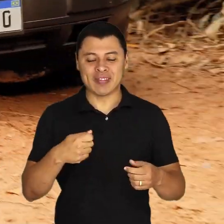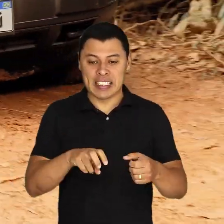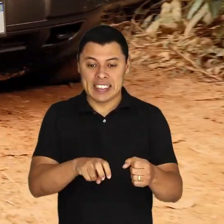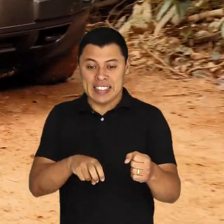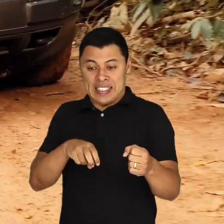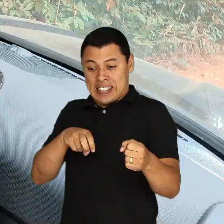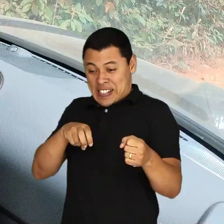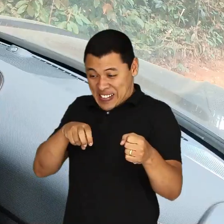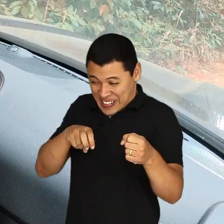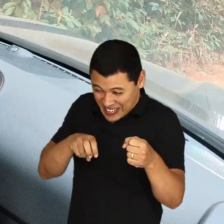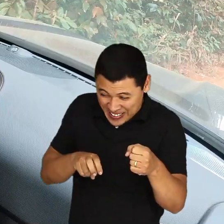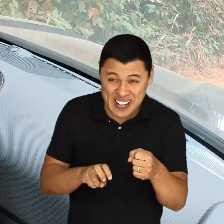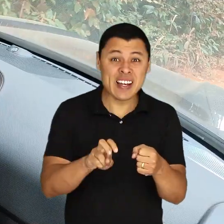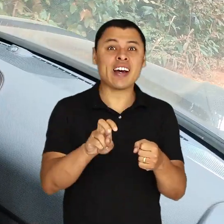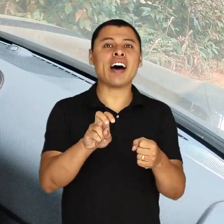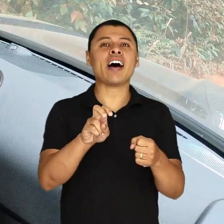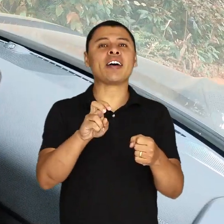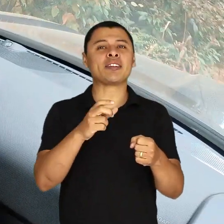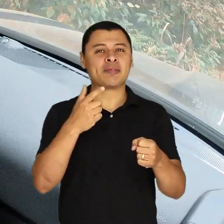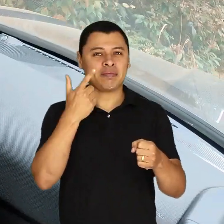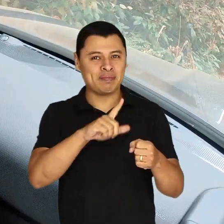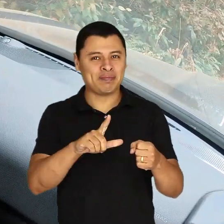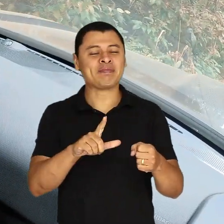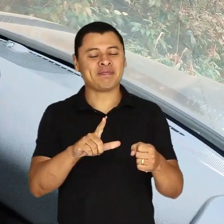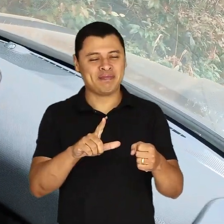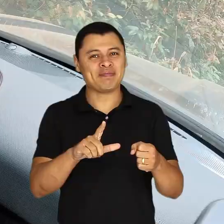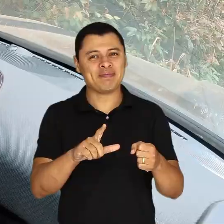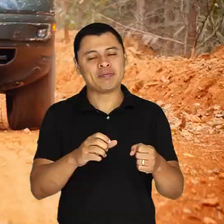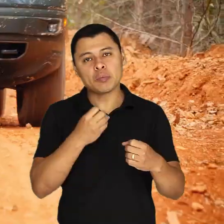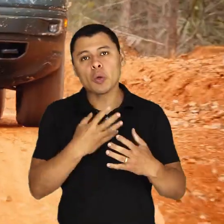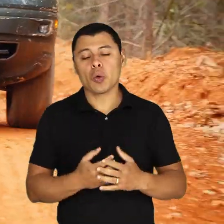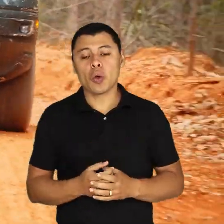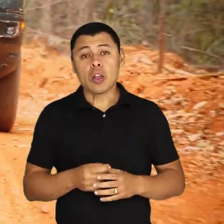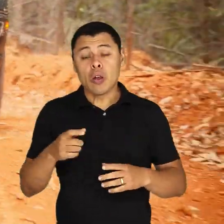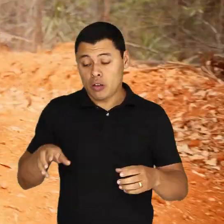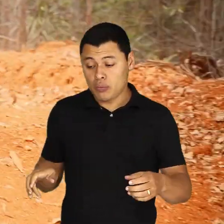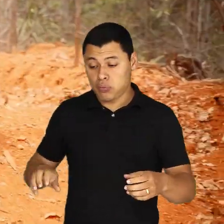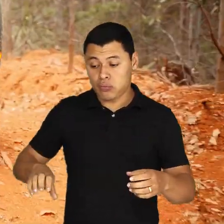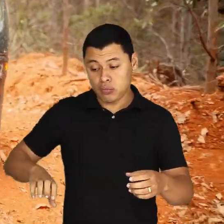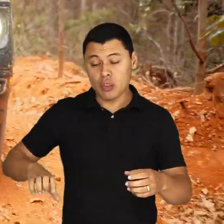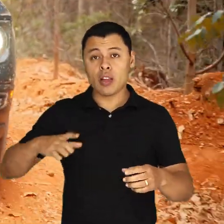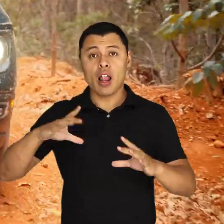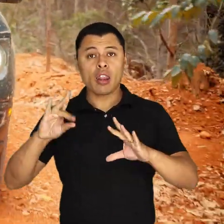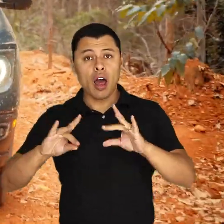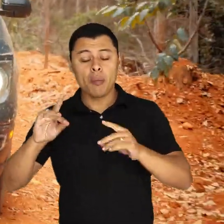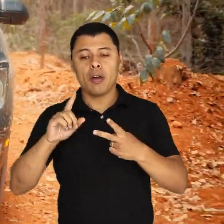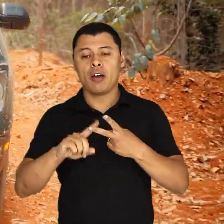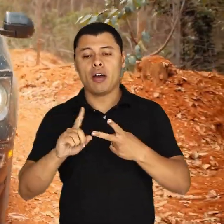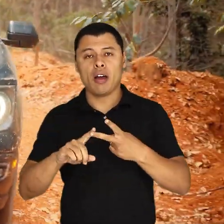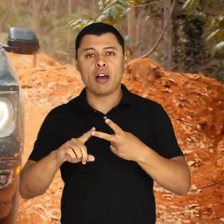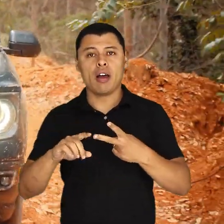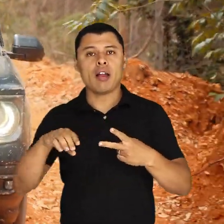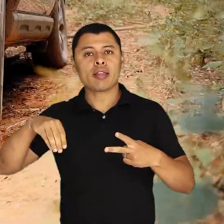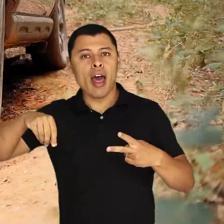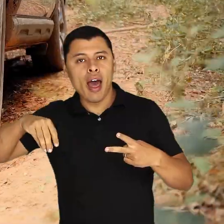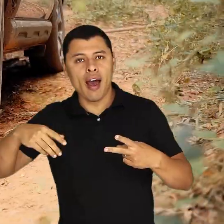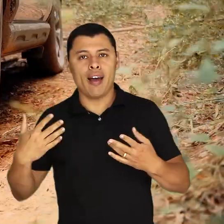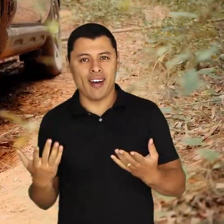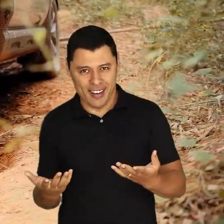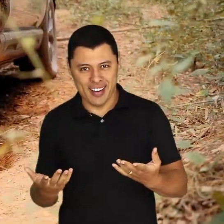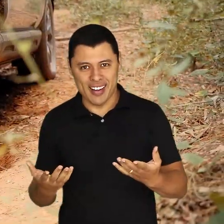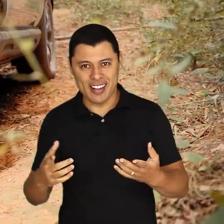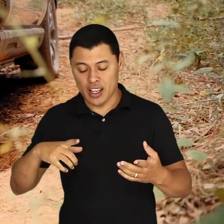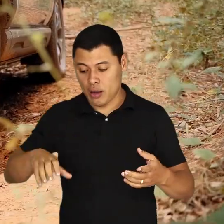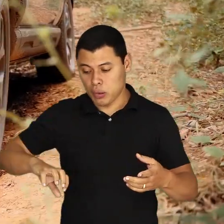Perfeito, ele precisava de um pouquinho de embalo só para conseguir passar pelo obstáculo. Além do modo lama e terra, existem outras